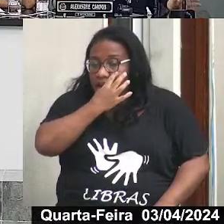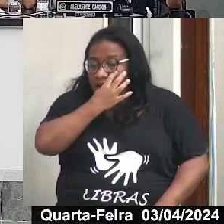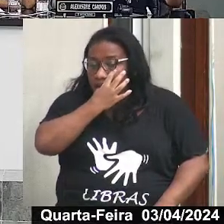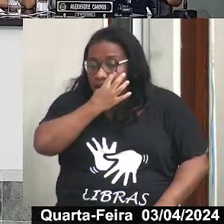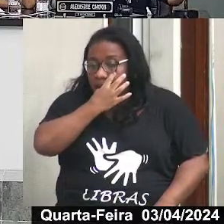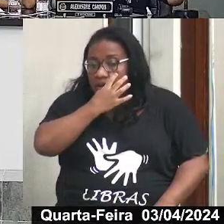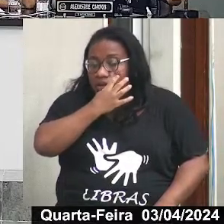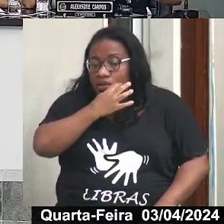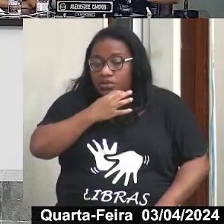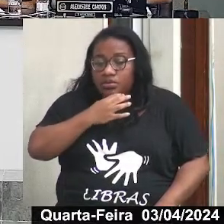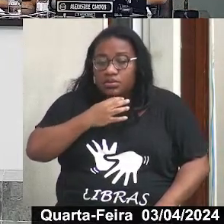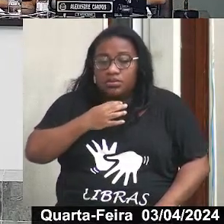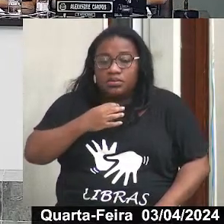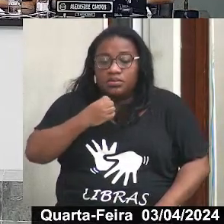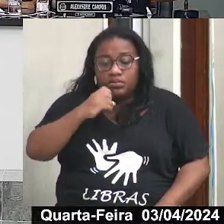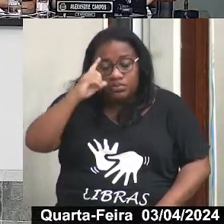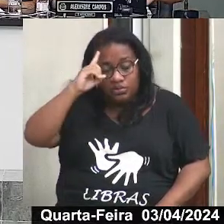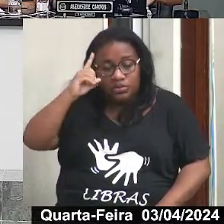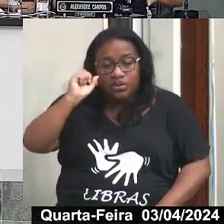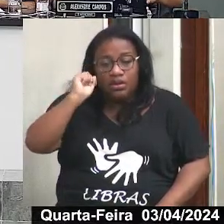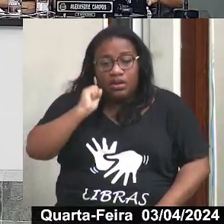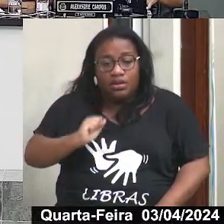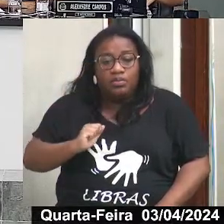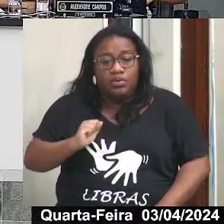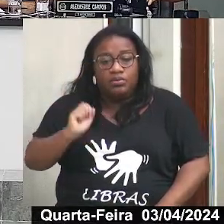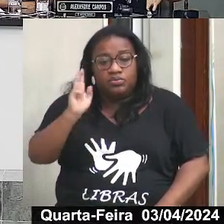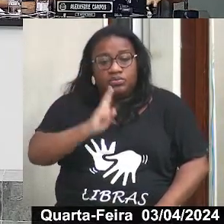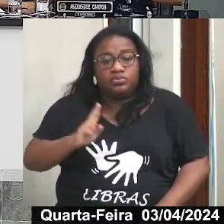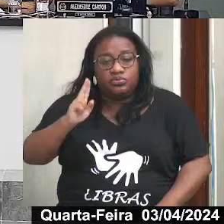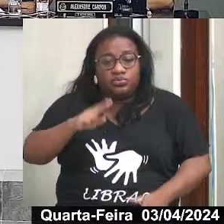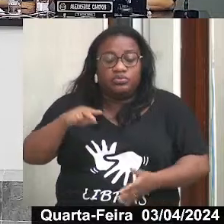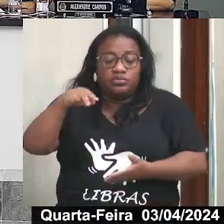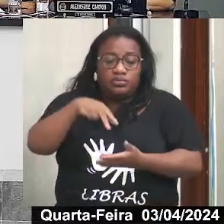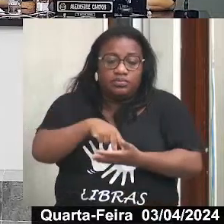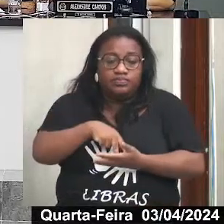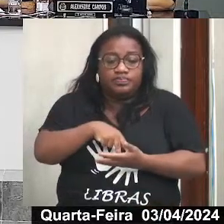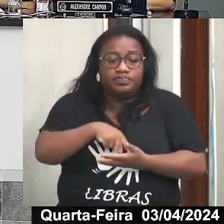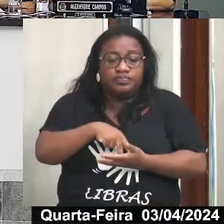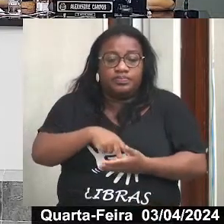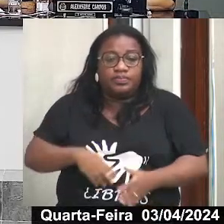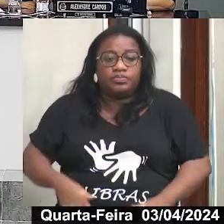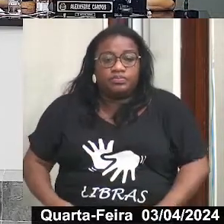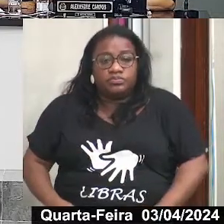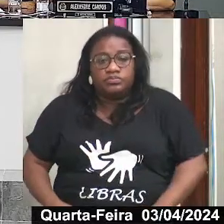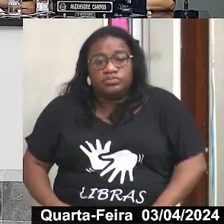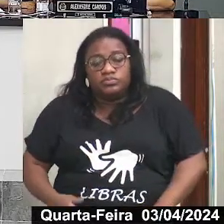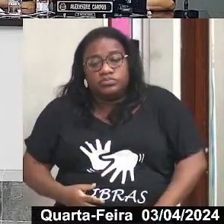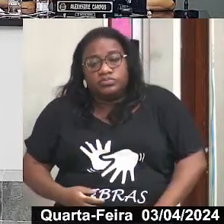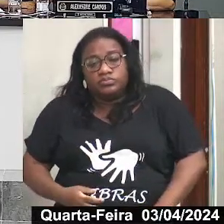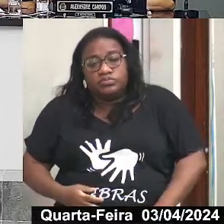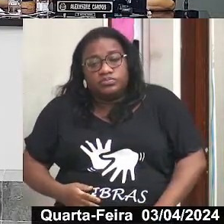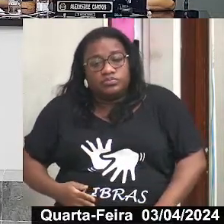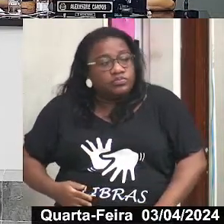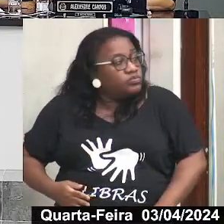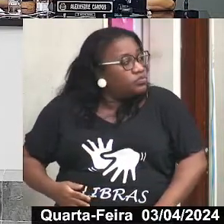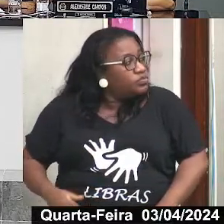palavra, vereador Abidan Henrique. Nobre presidente, eu posso usar a tribuna? Concedido. Muito obrigado.